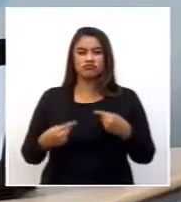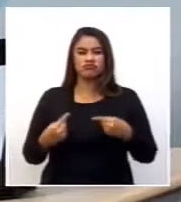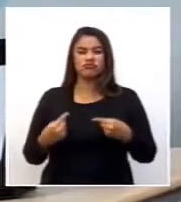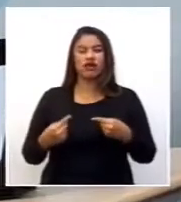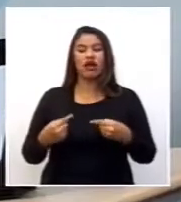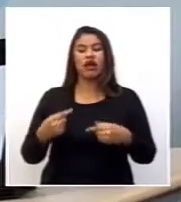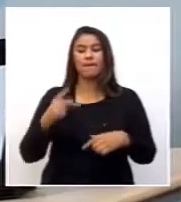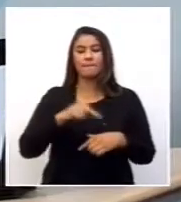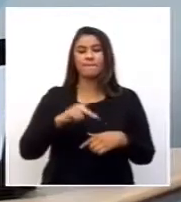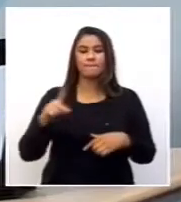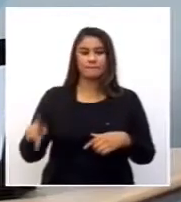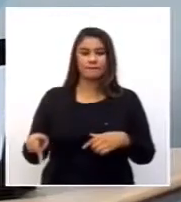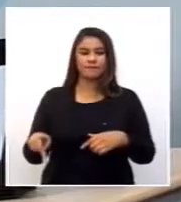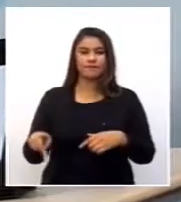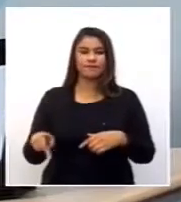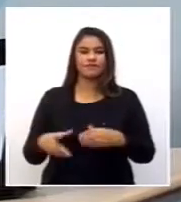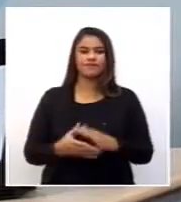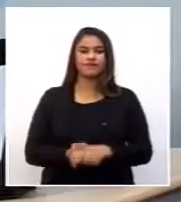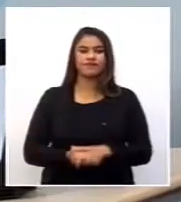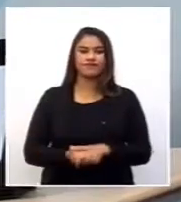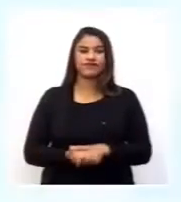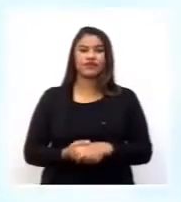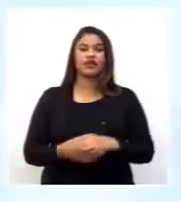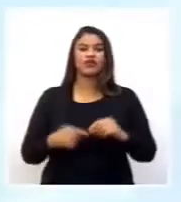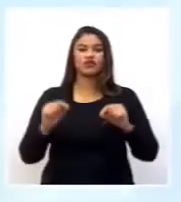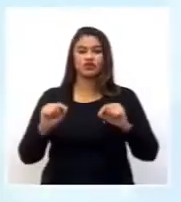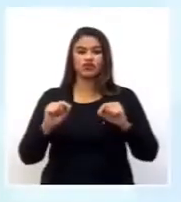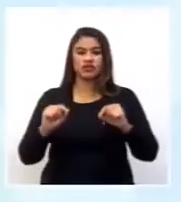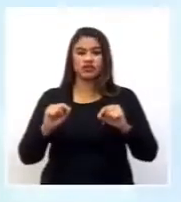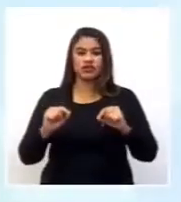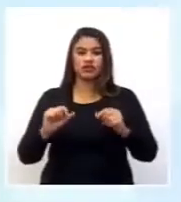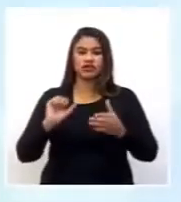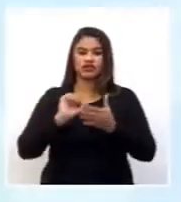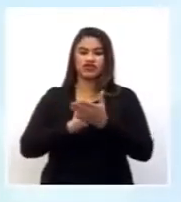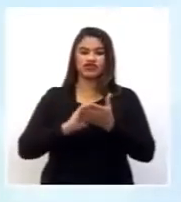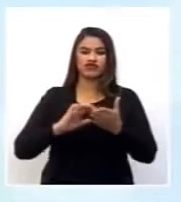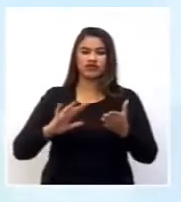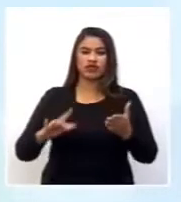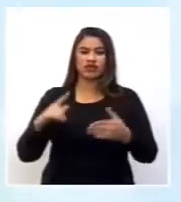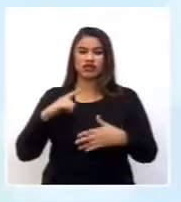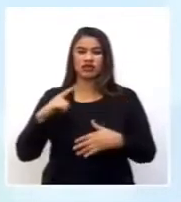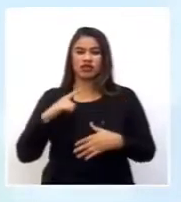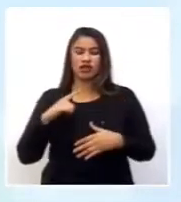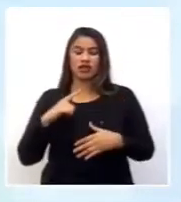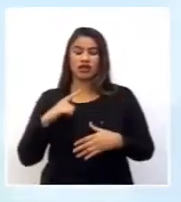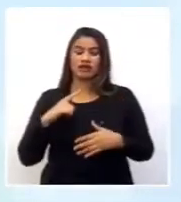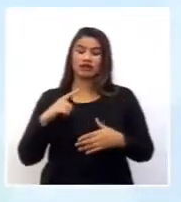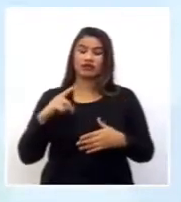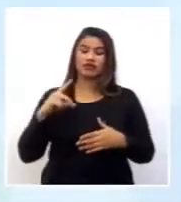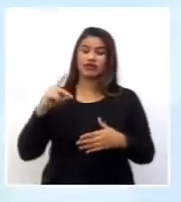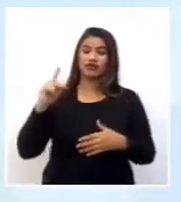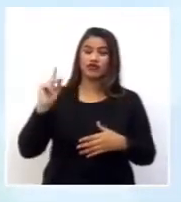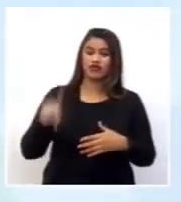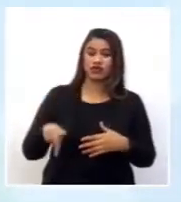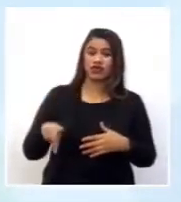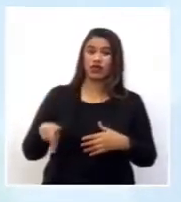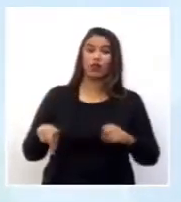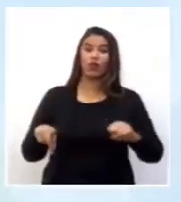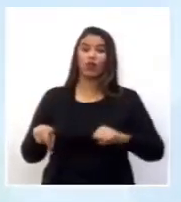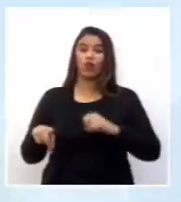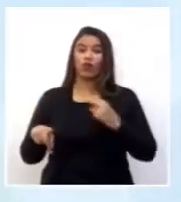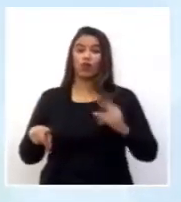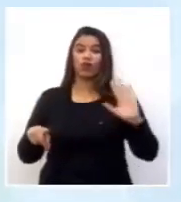e professoras. Então a atividade é o seguinte, né, simplesmente os professores vão dizer verdadeiro ou falso. Tá?